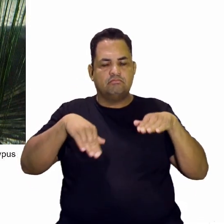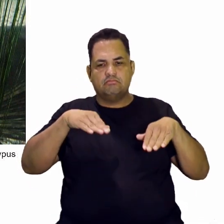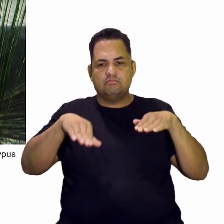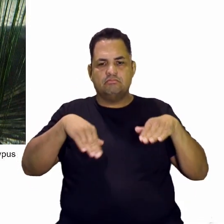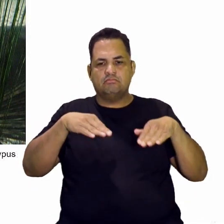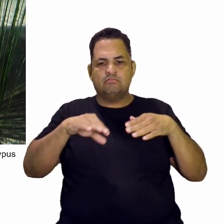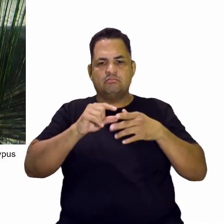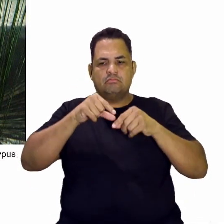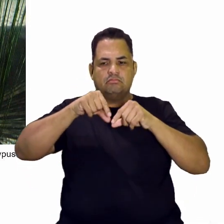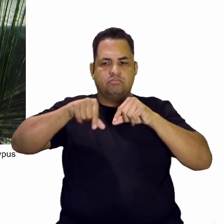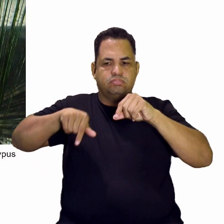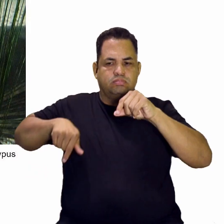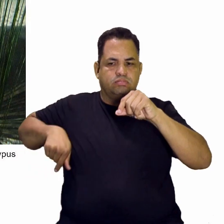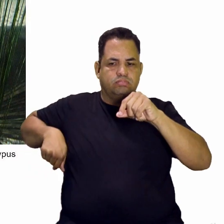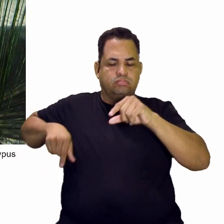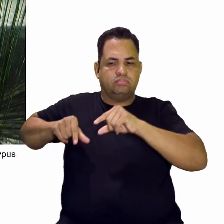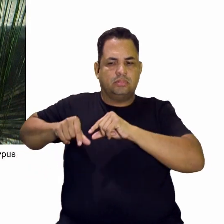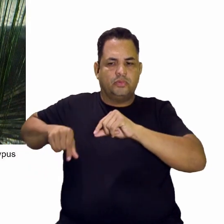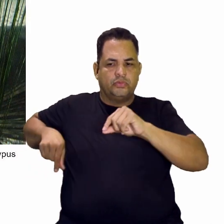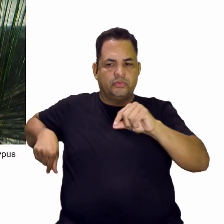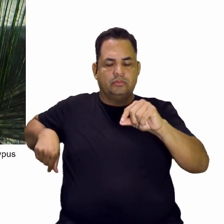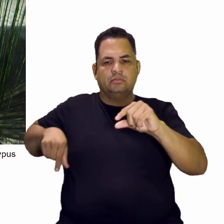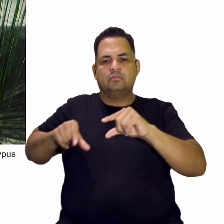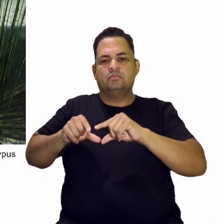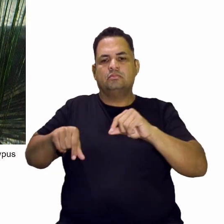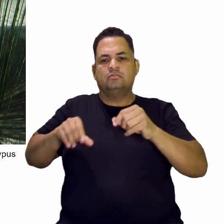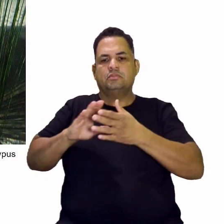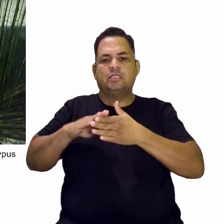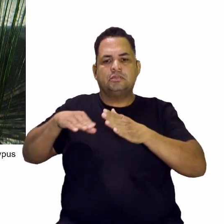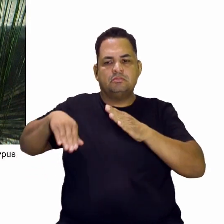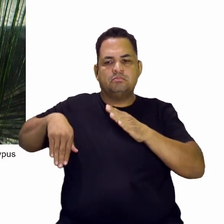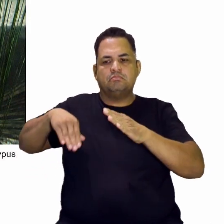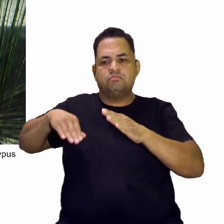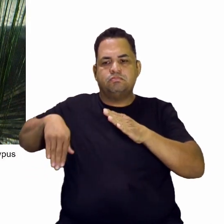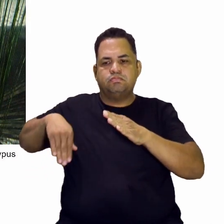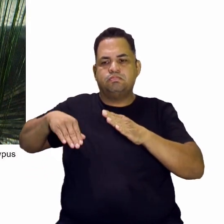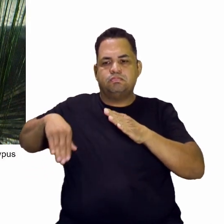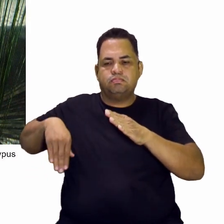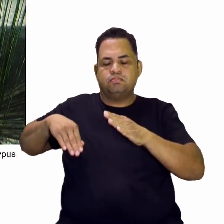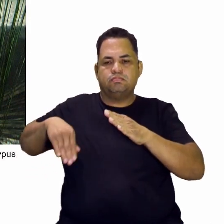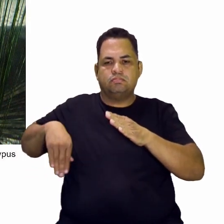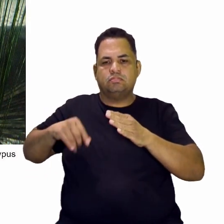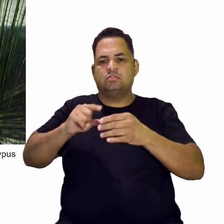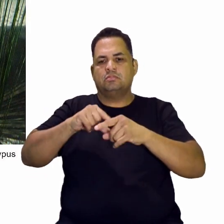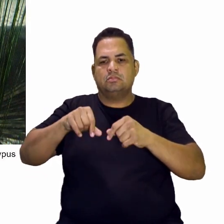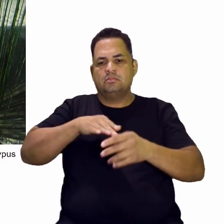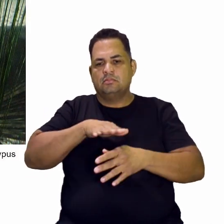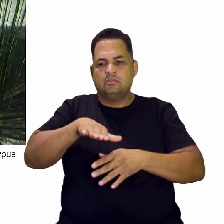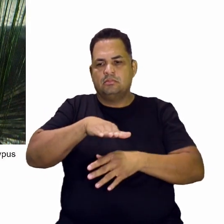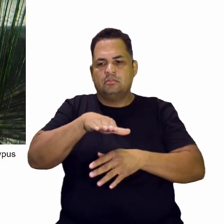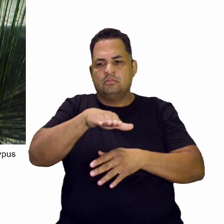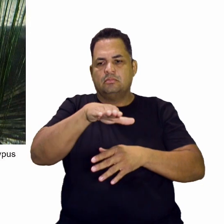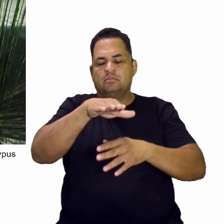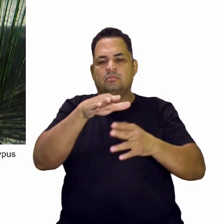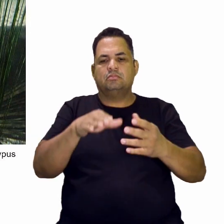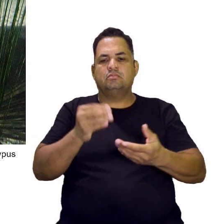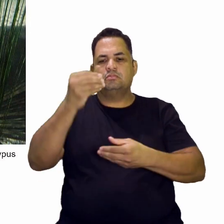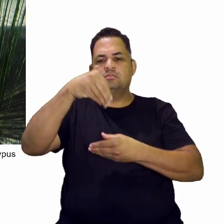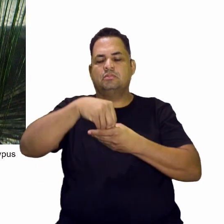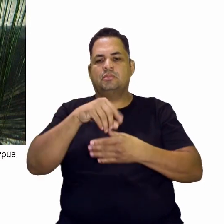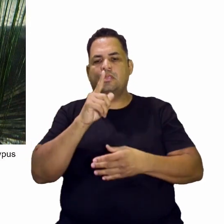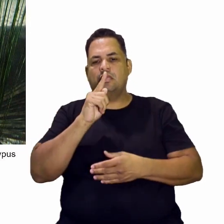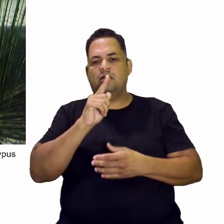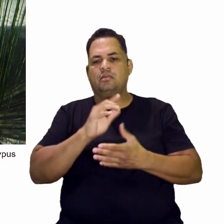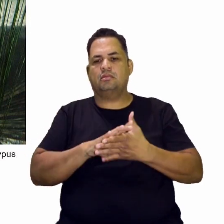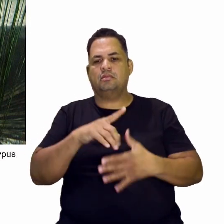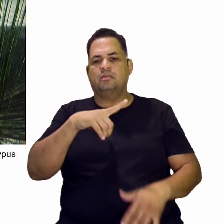a cauda que funciona como se fosse um remozinho, que vai ajudar esse animal a se locomover no ambiente aquático. Ele